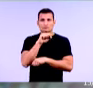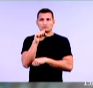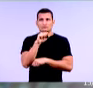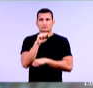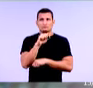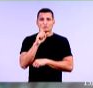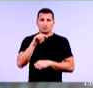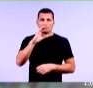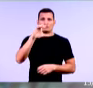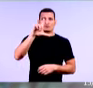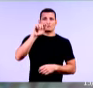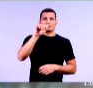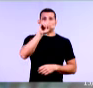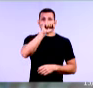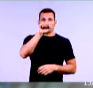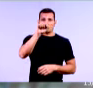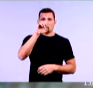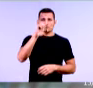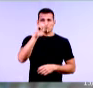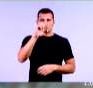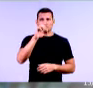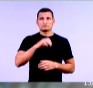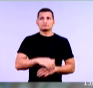são classes.